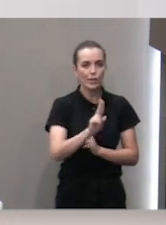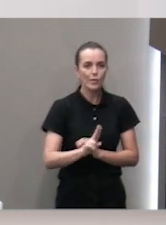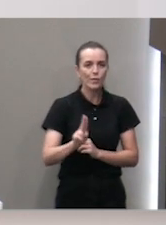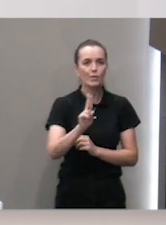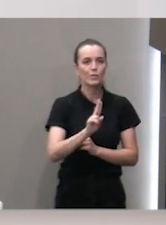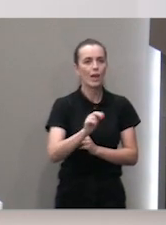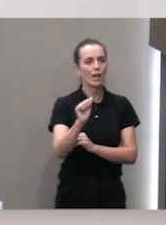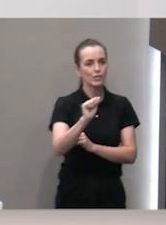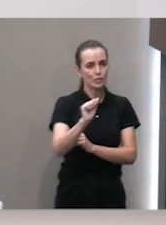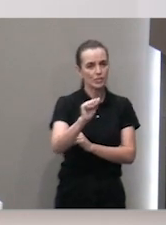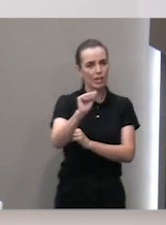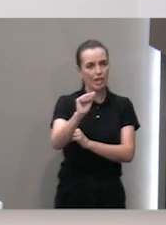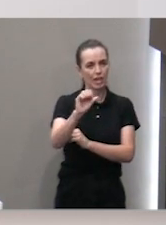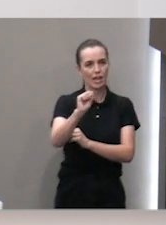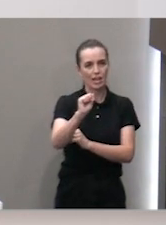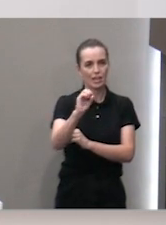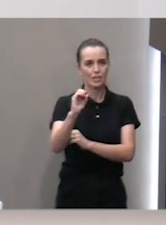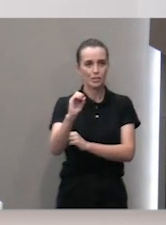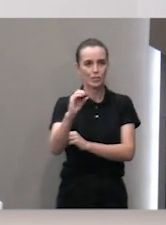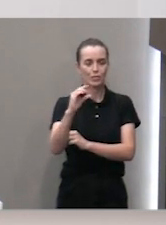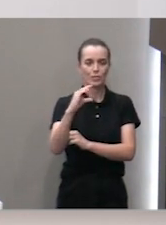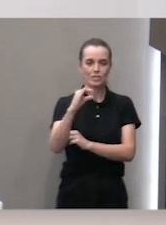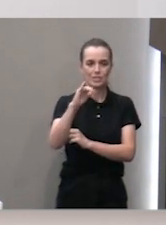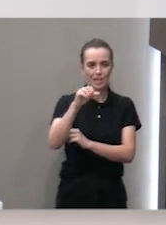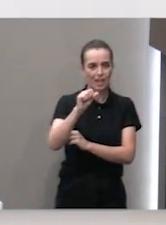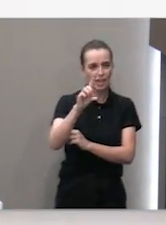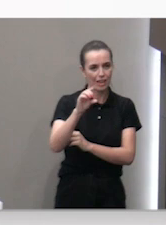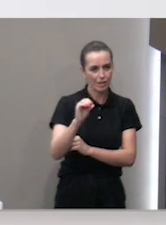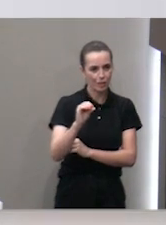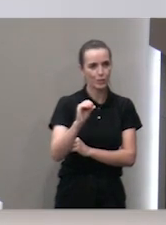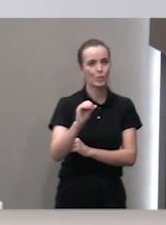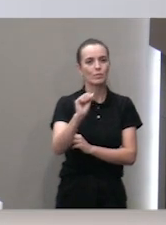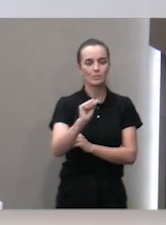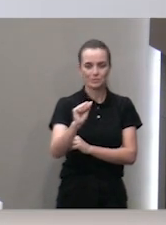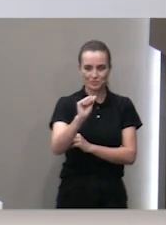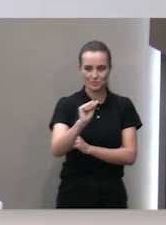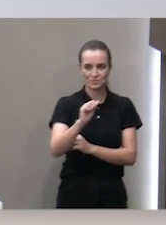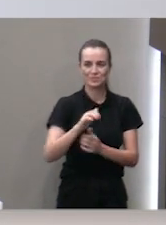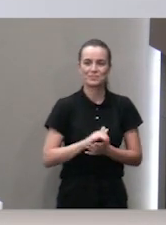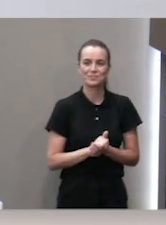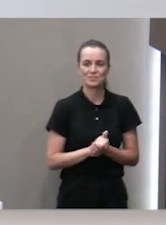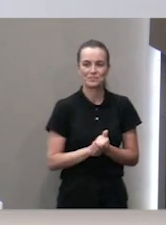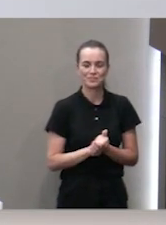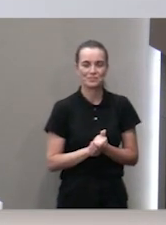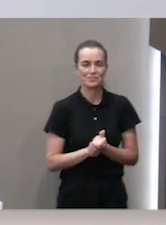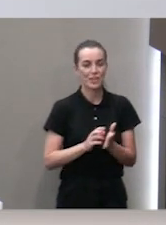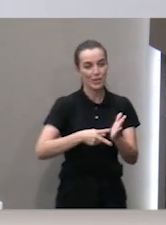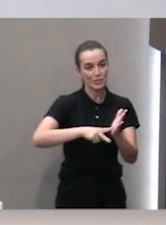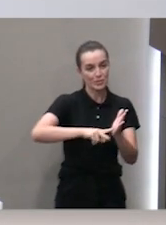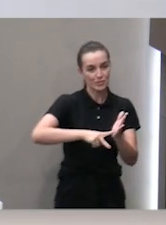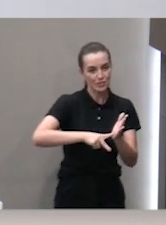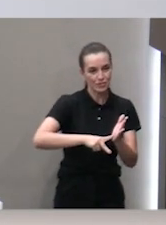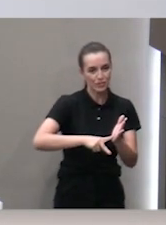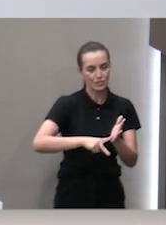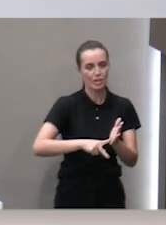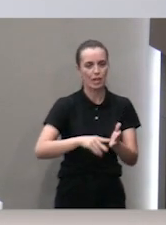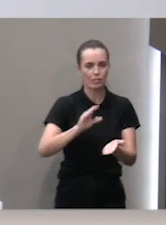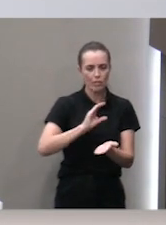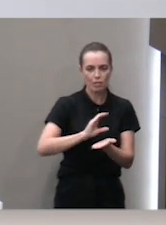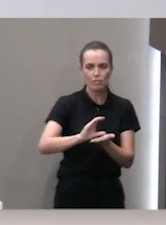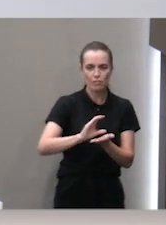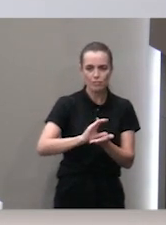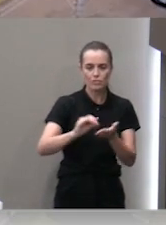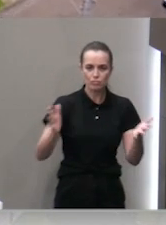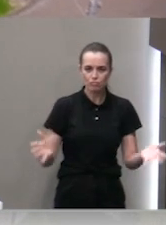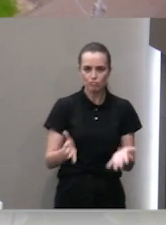ajuda todos os dias a construir essa história. O sindicato vem investindo e revitalizando as sedes sociais do Centro